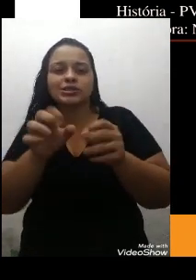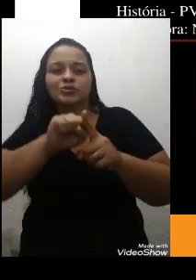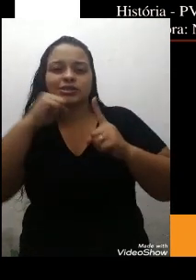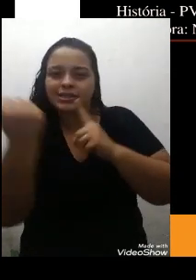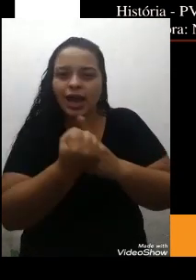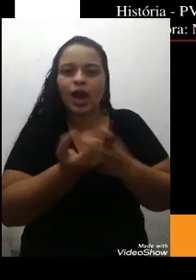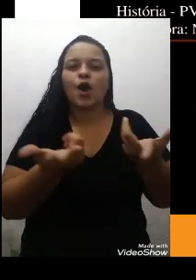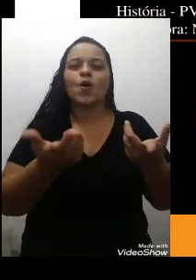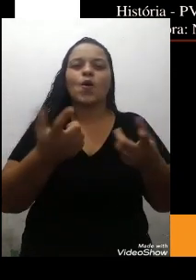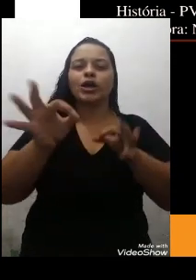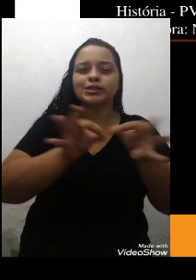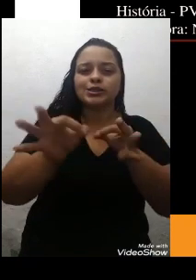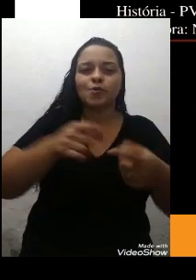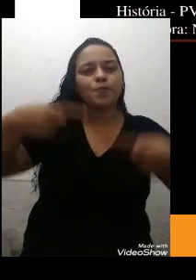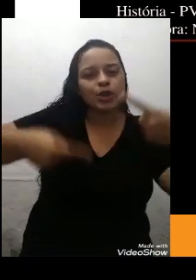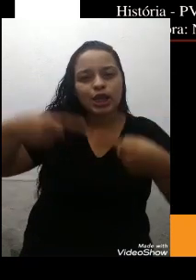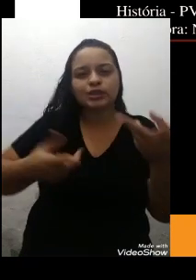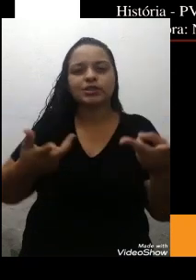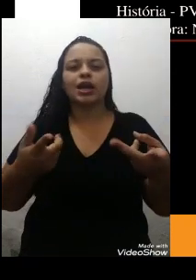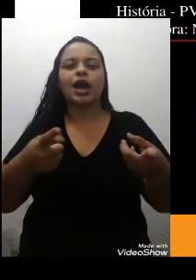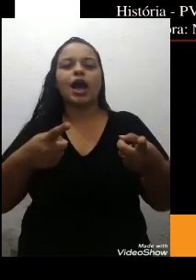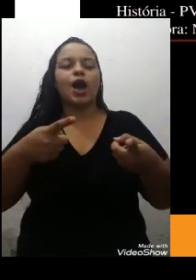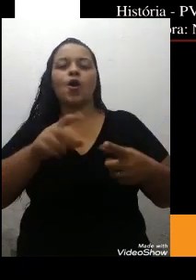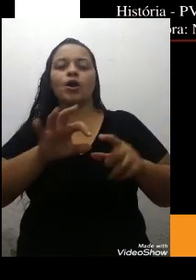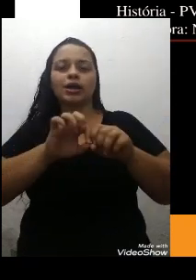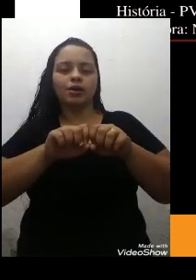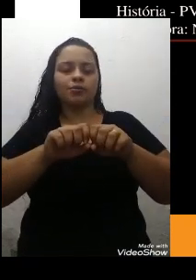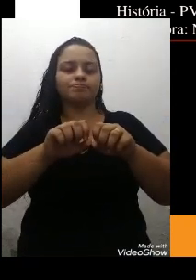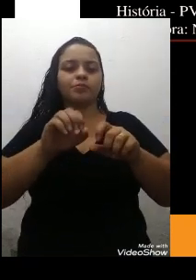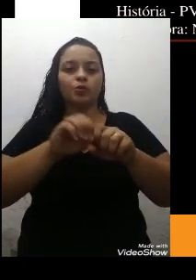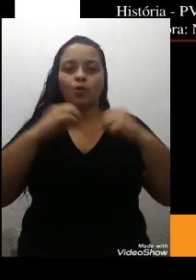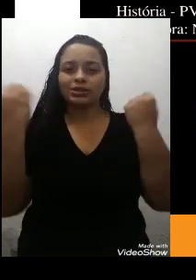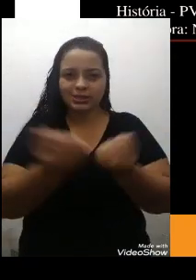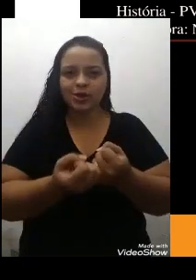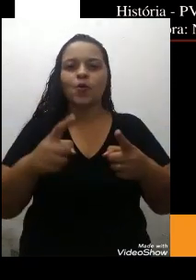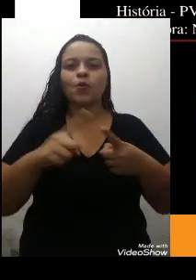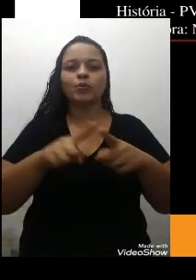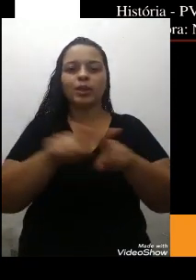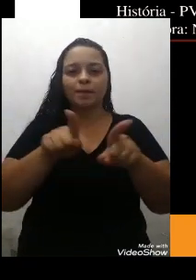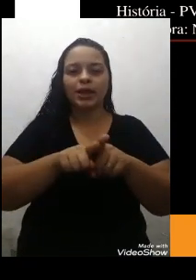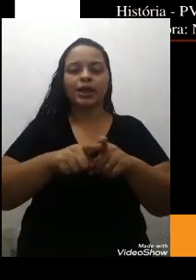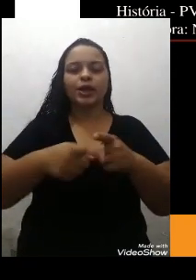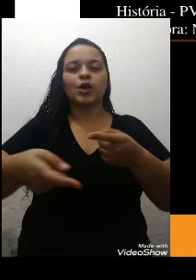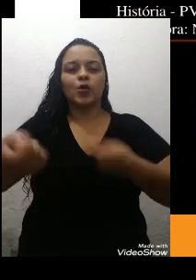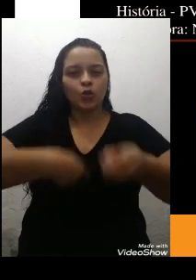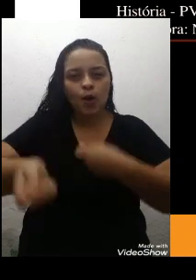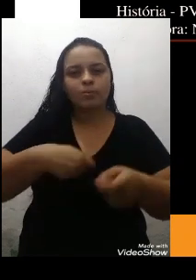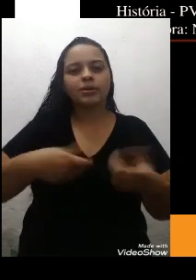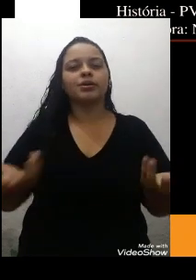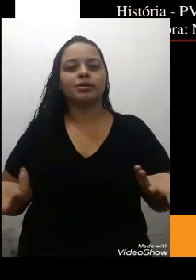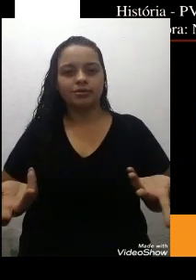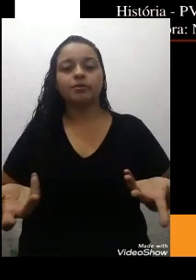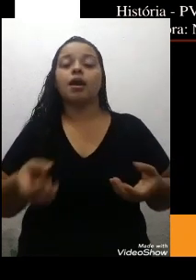organizações políticas, em organizações econômicas, que eu tentei discutir um pouquinho com vocês nesse vídeo. Eu